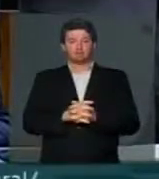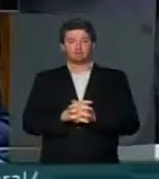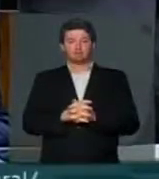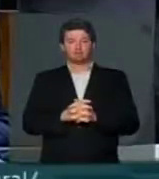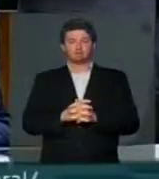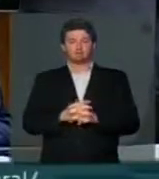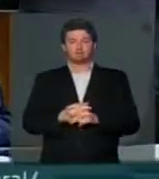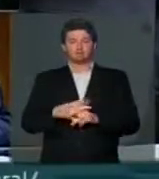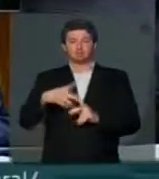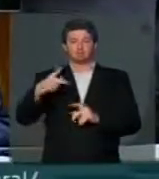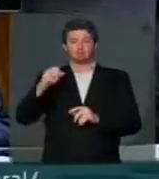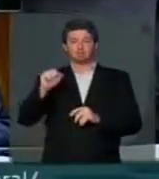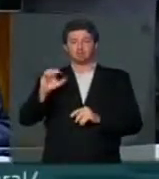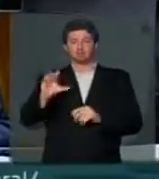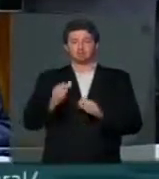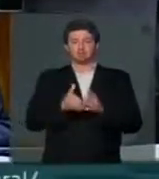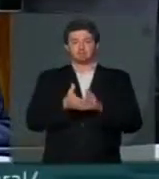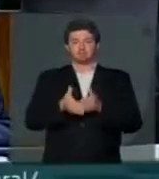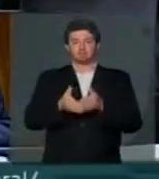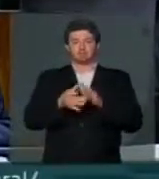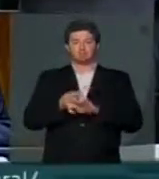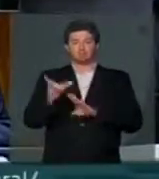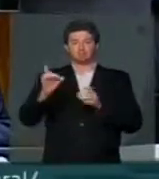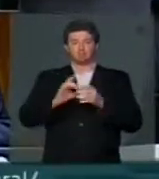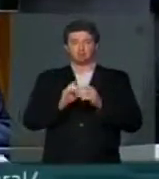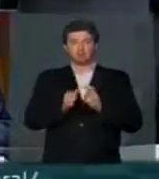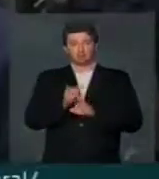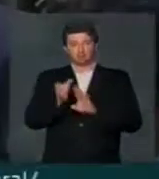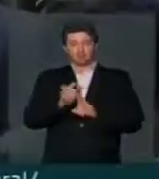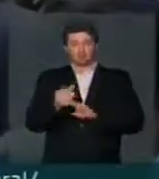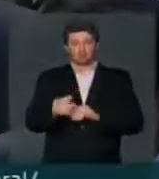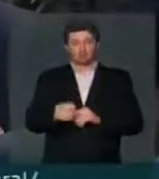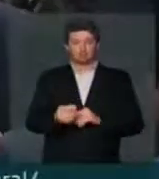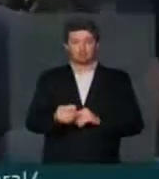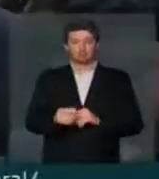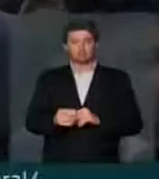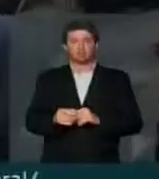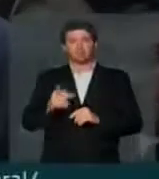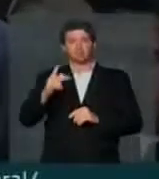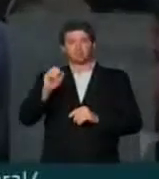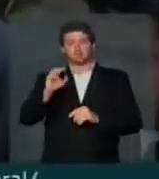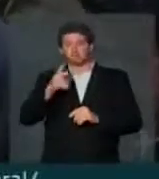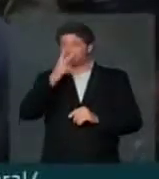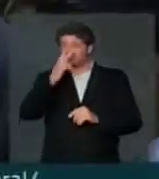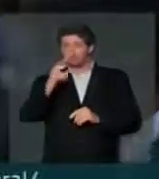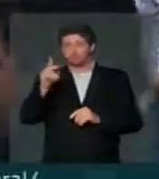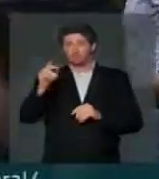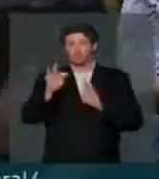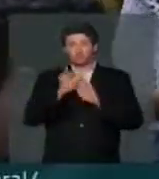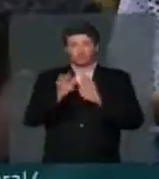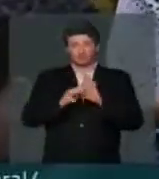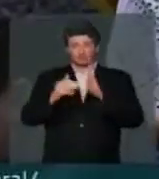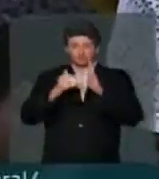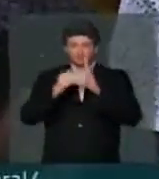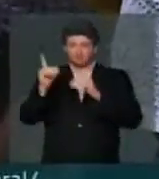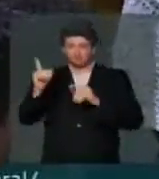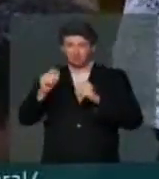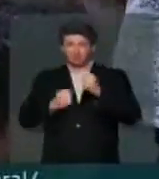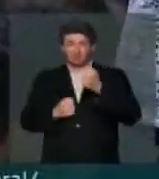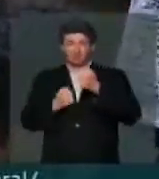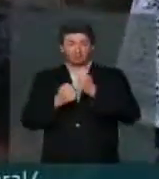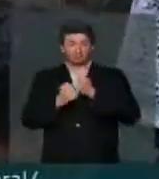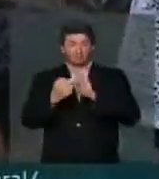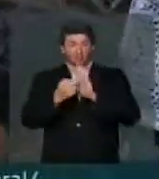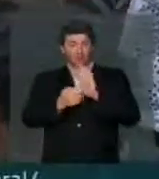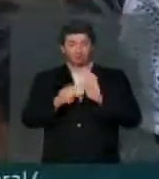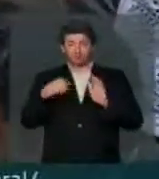PSC que pede orientação. Senhor presidente, o PSC entende que o texto que veio do Senado, ele está apoiando a